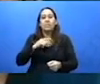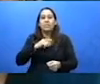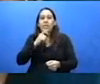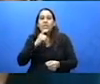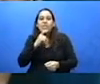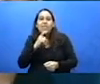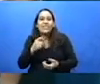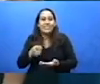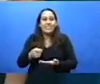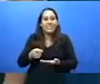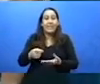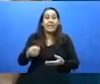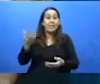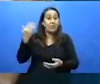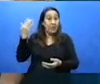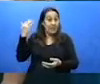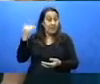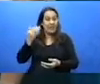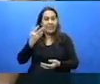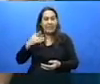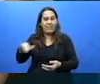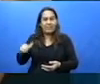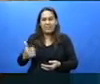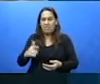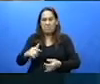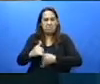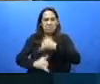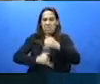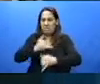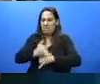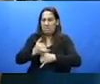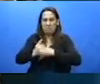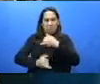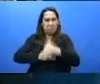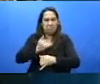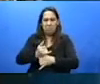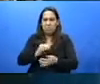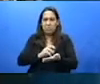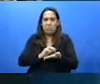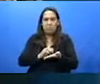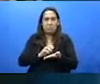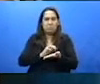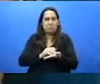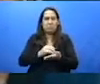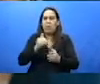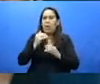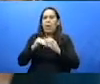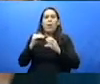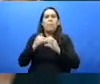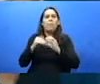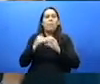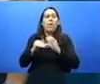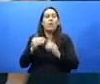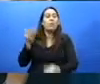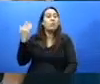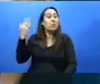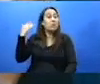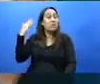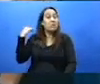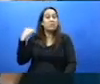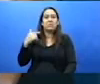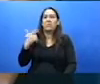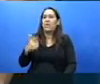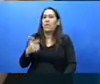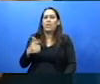Quando eu era criança, não existia internet, nem tablet, nem e-mail. Quando eu era criança,